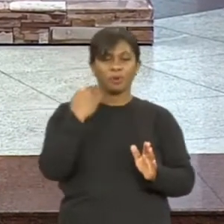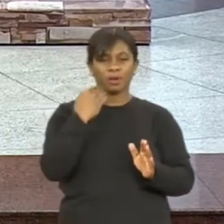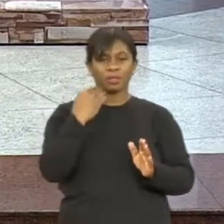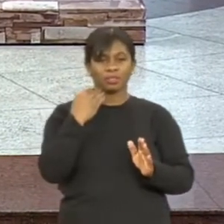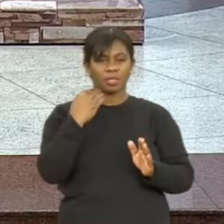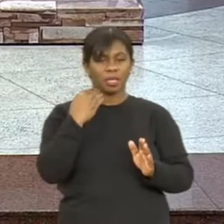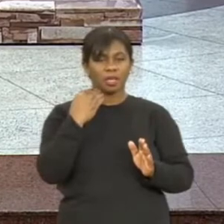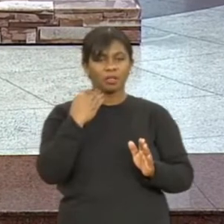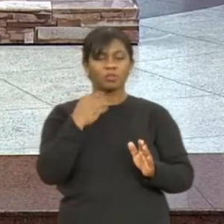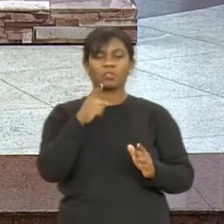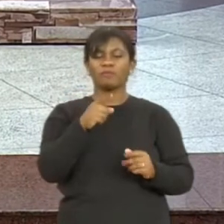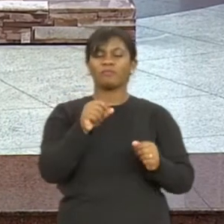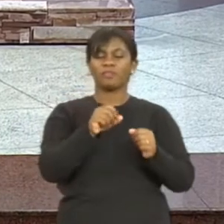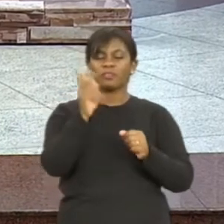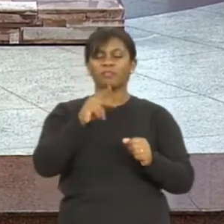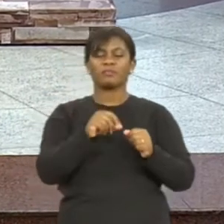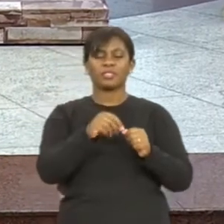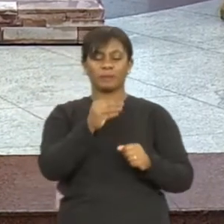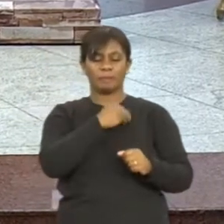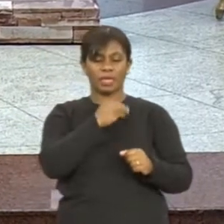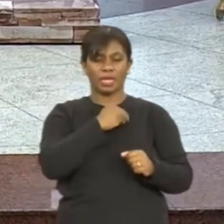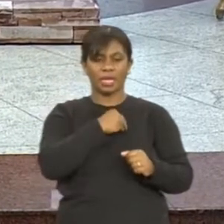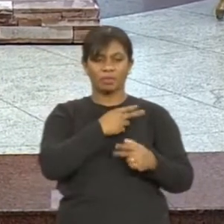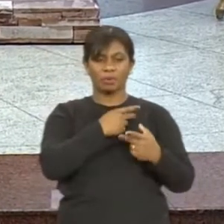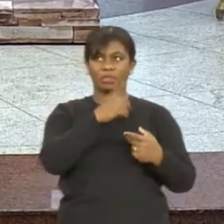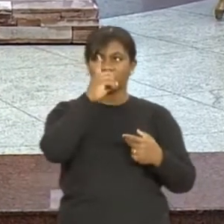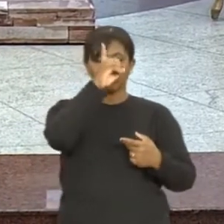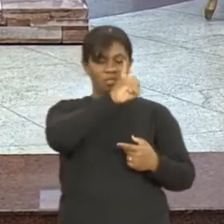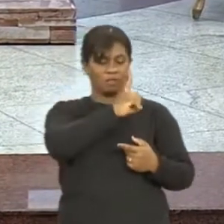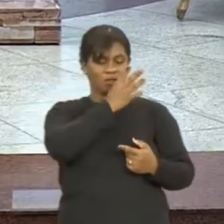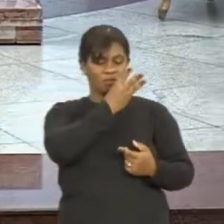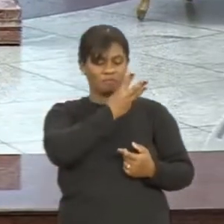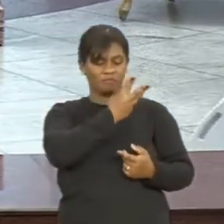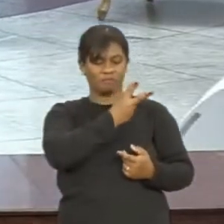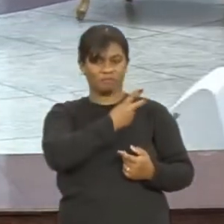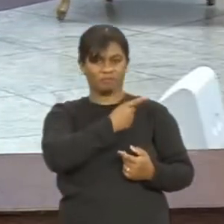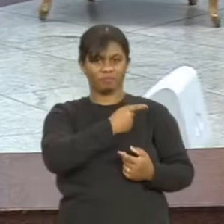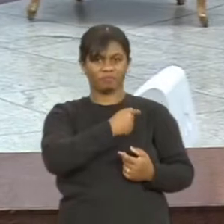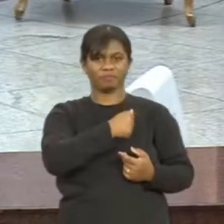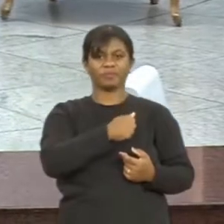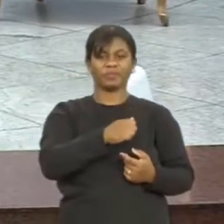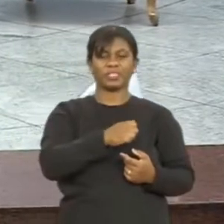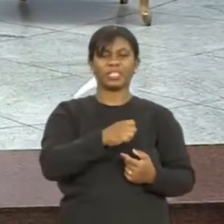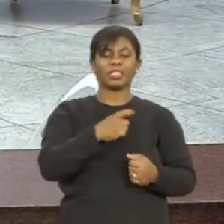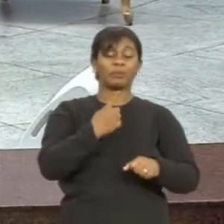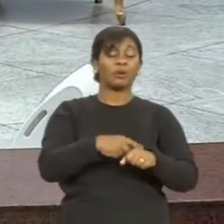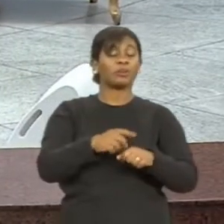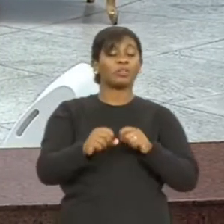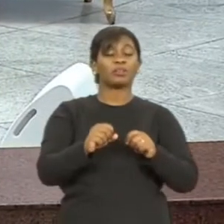de Deus em você. Chega um momento que a pessoa começa a fazer coisas erradas